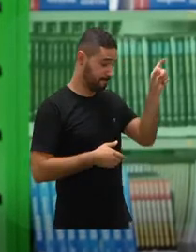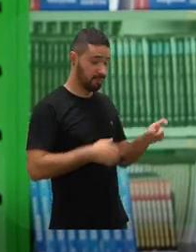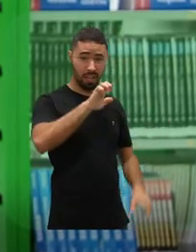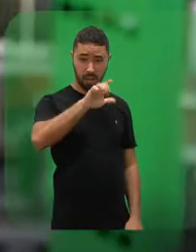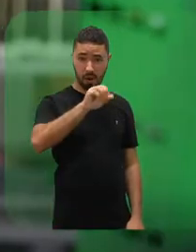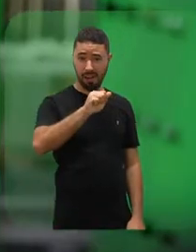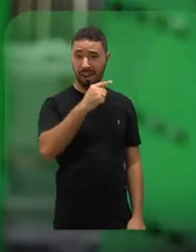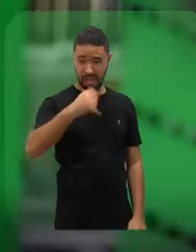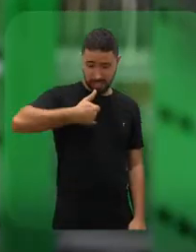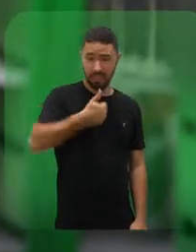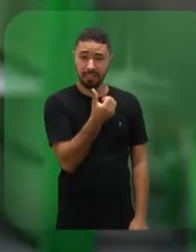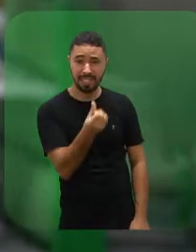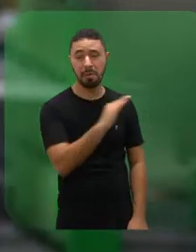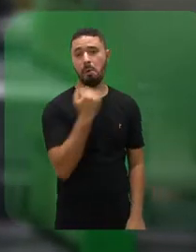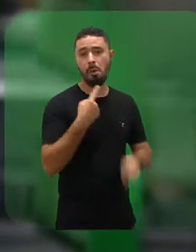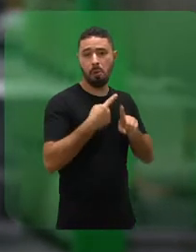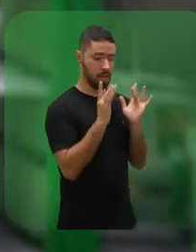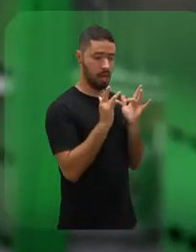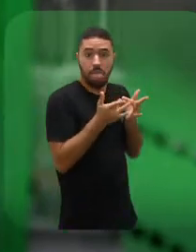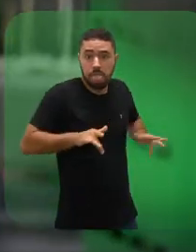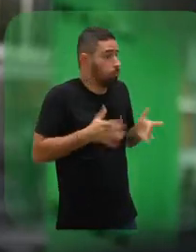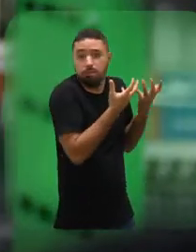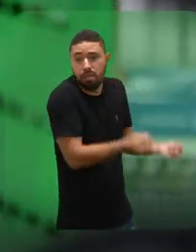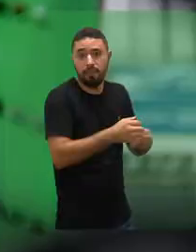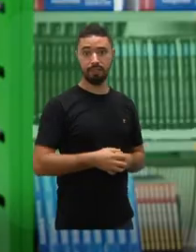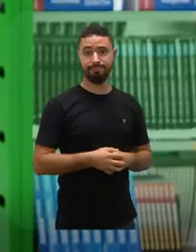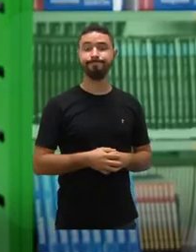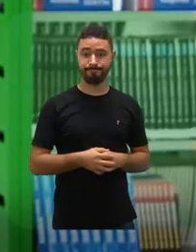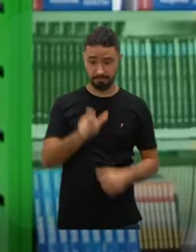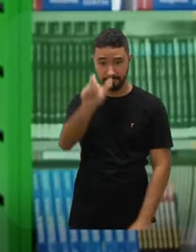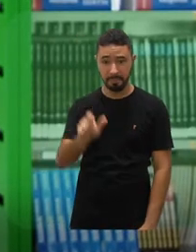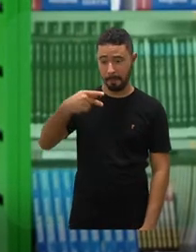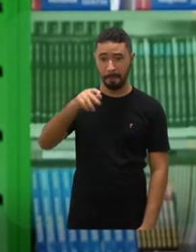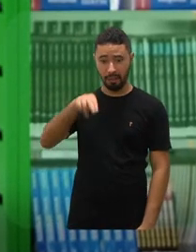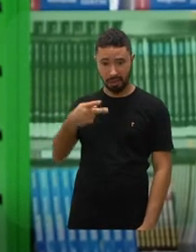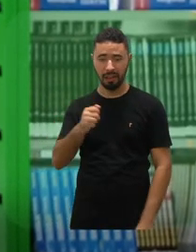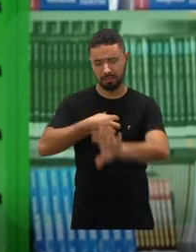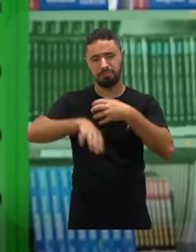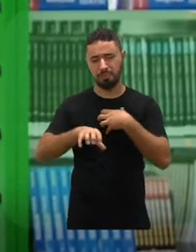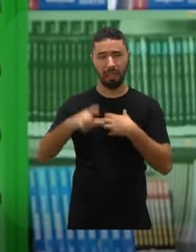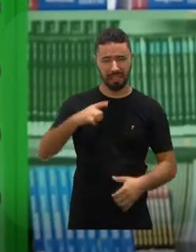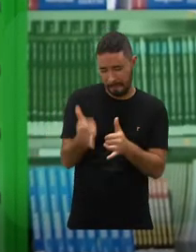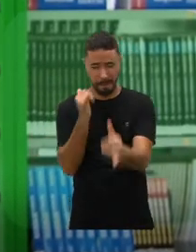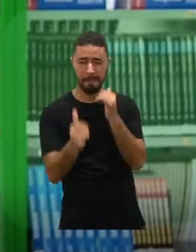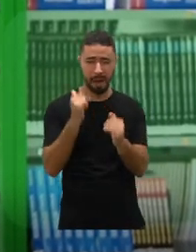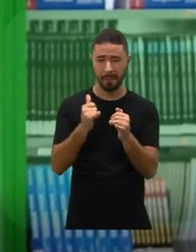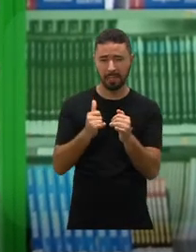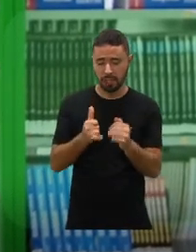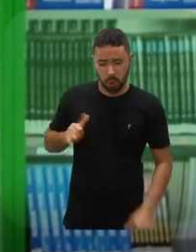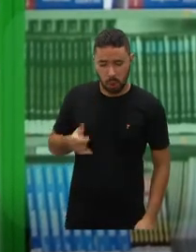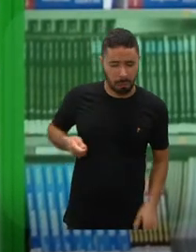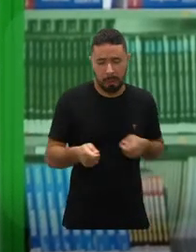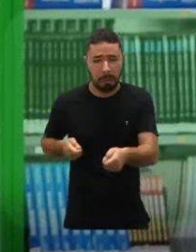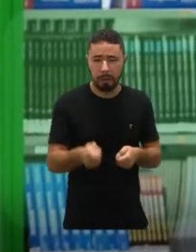muito a amava. Eu sou Eloá, que aos 16 anos teve sua vida ceifada porque o fim do relacionamento o namorado não aceitava. Eu sou Maria da